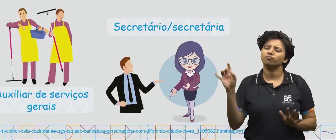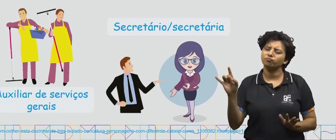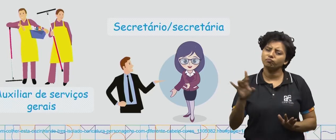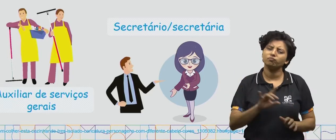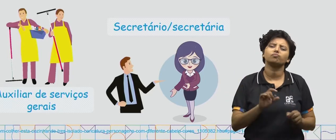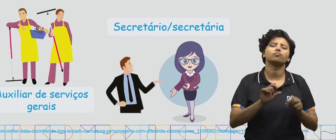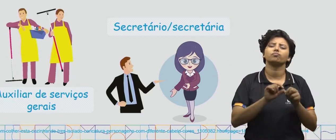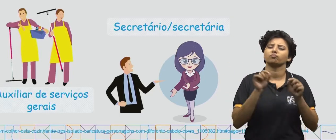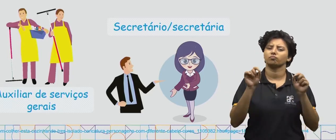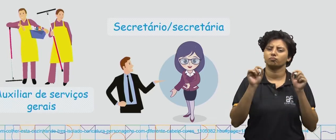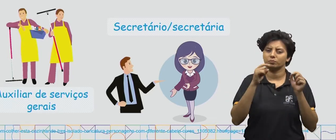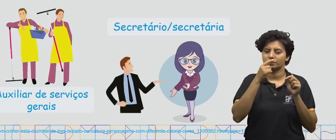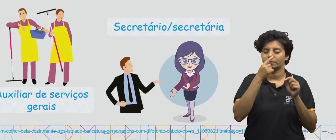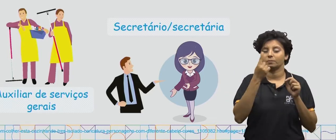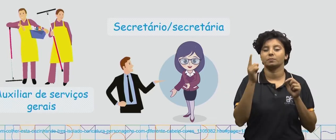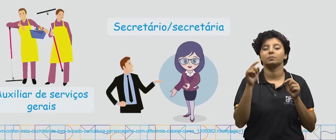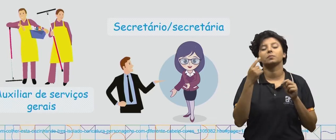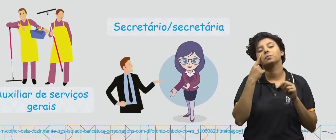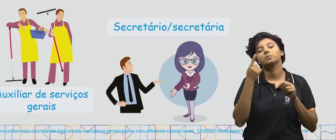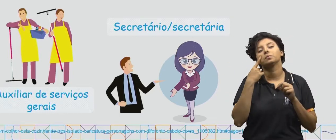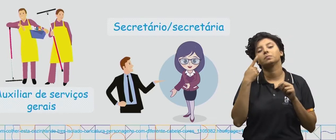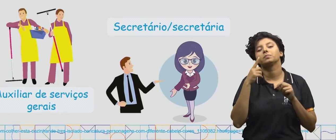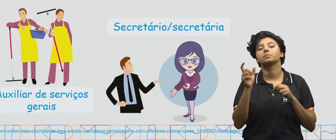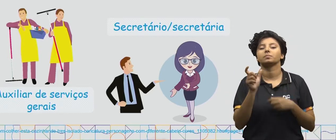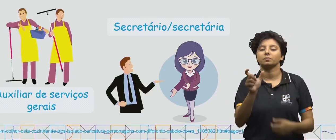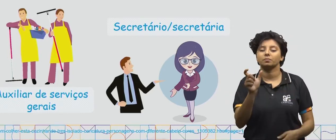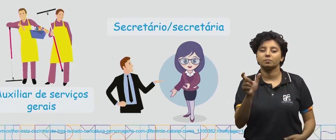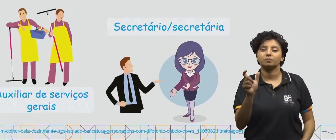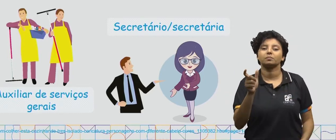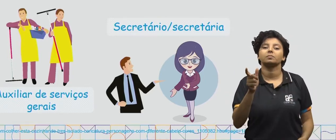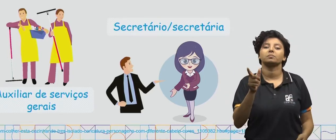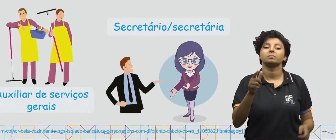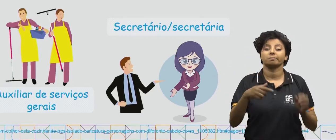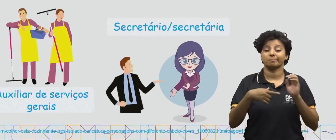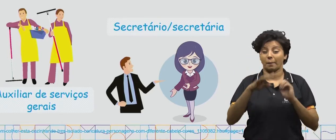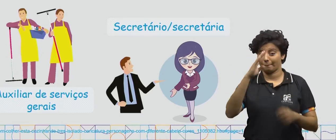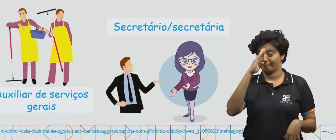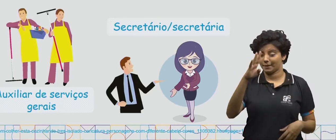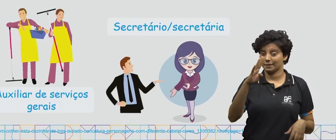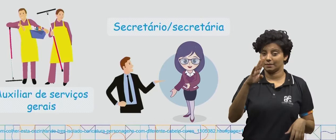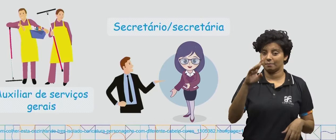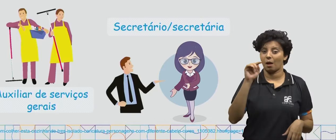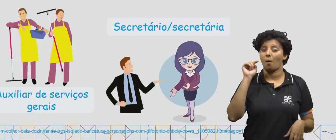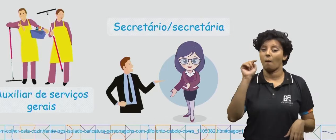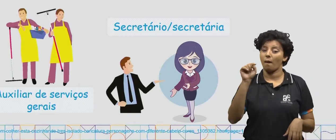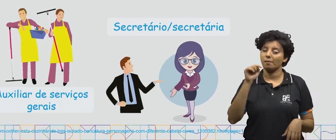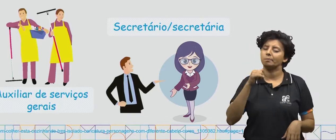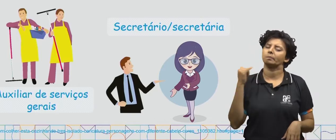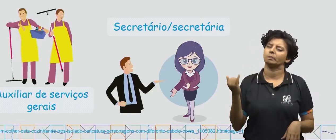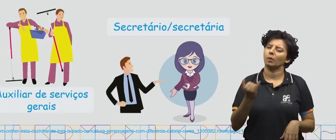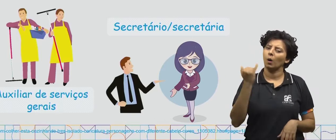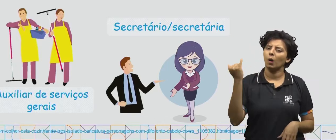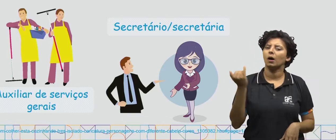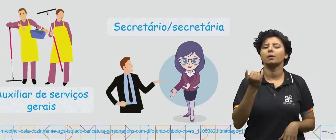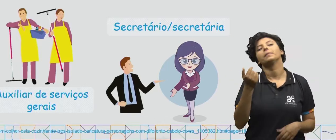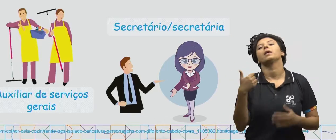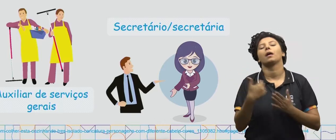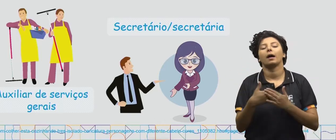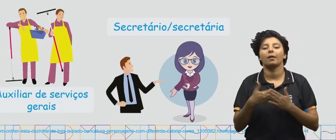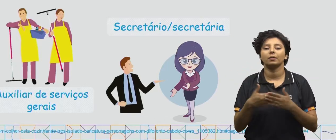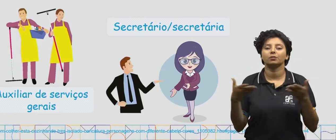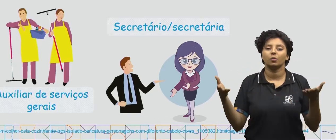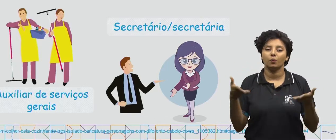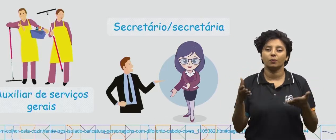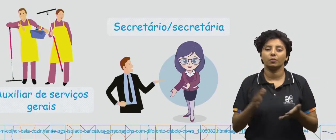função de cada profissional, observe as palavras que estarão destacadas. Elas serão importantes para a nossa